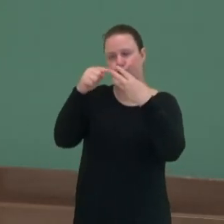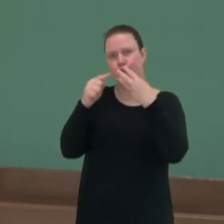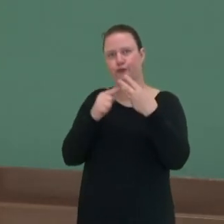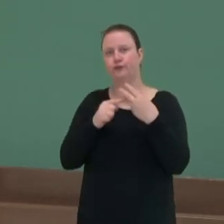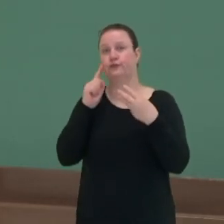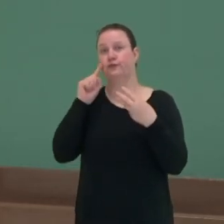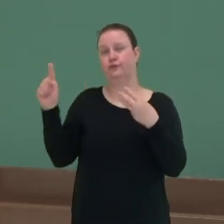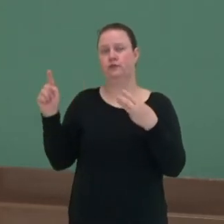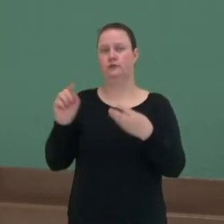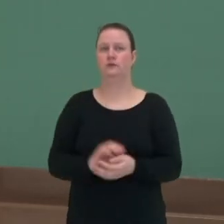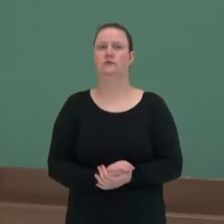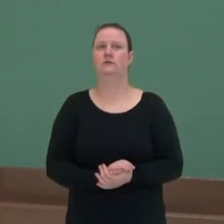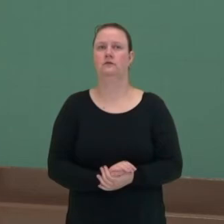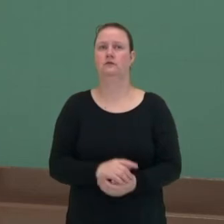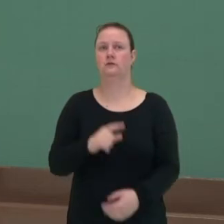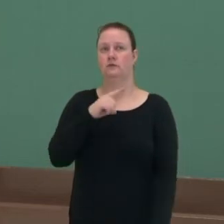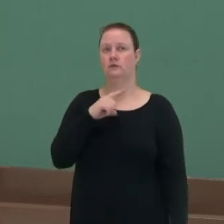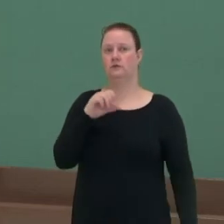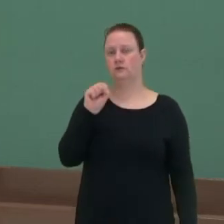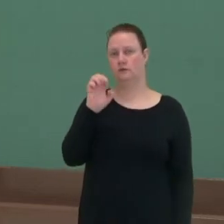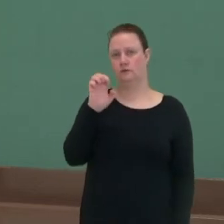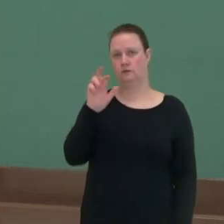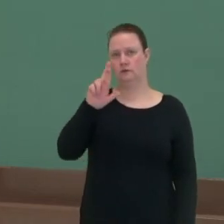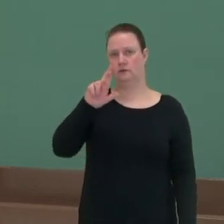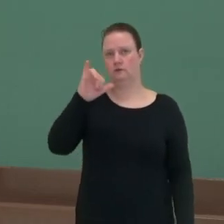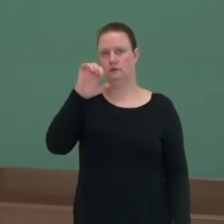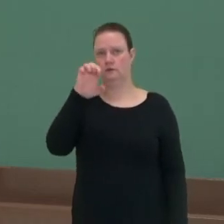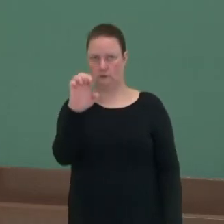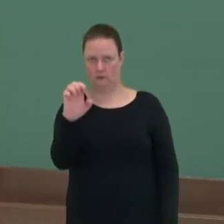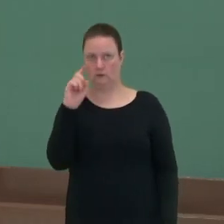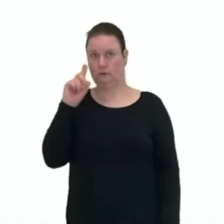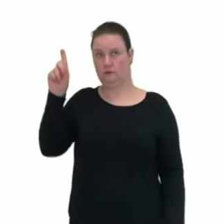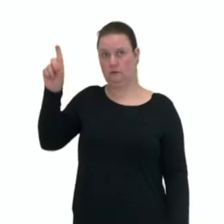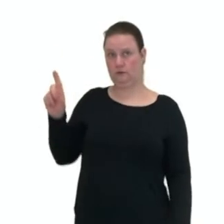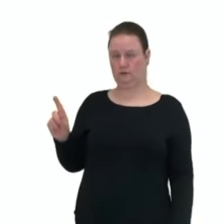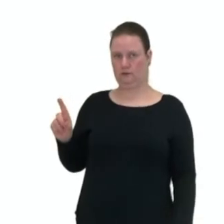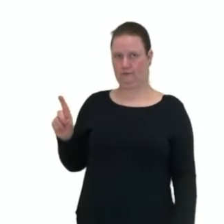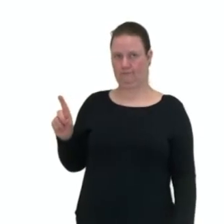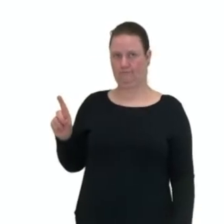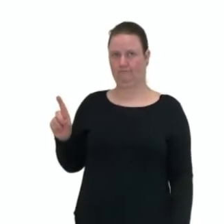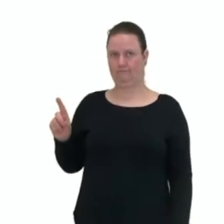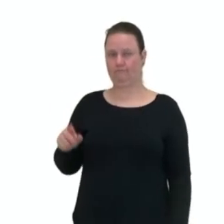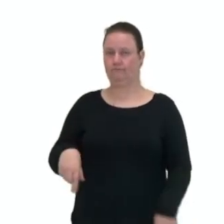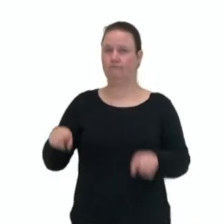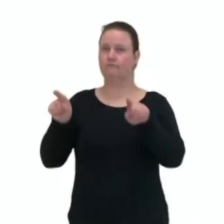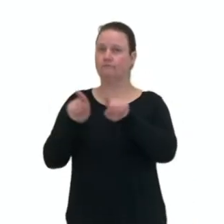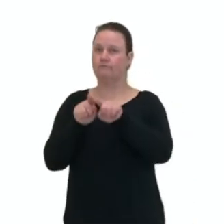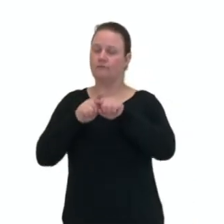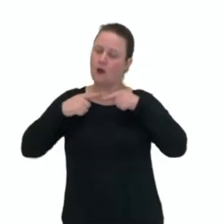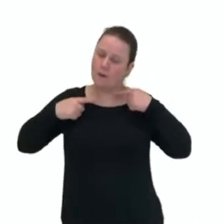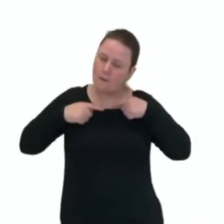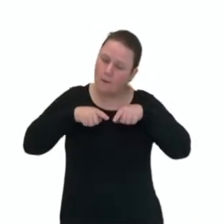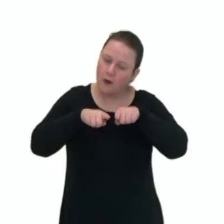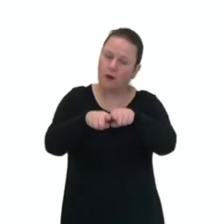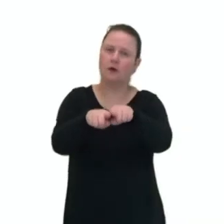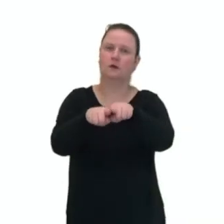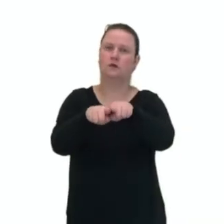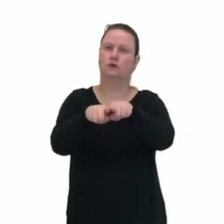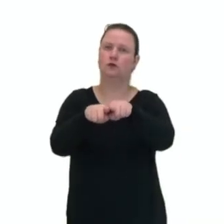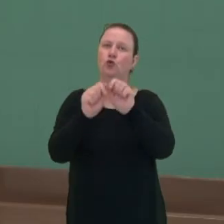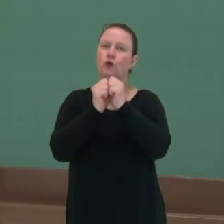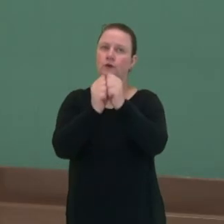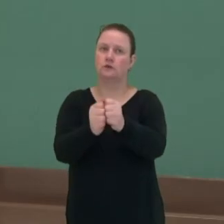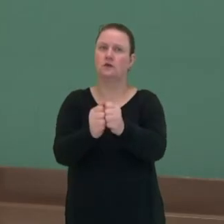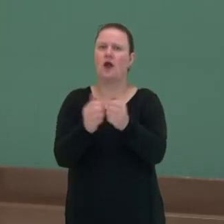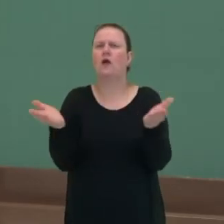Então aqui eu trago para vocês uma ilustração de um circuito ligado em série e em paralelo. E o